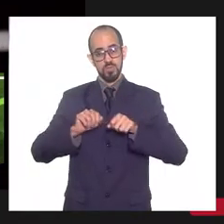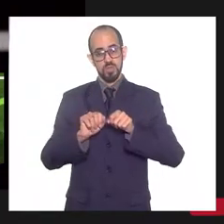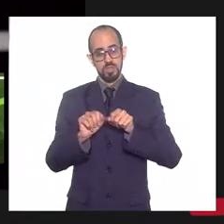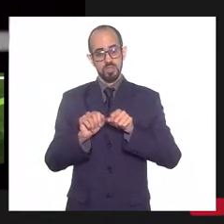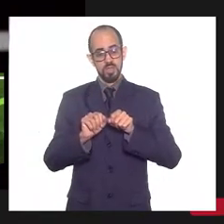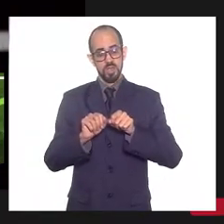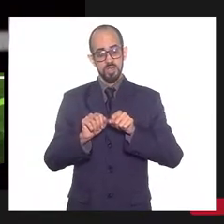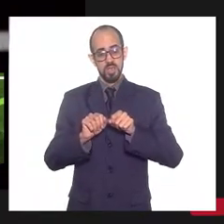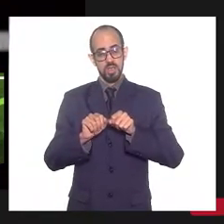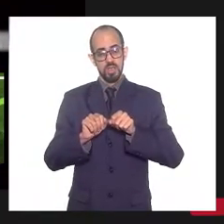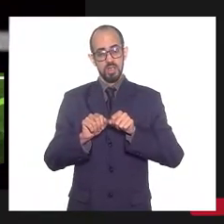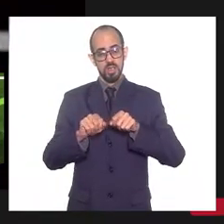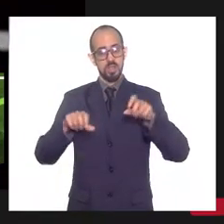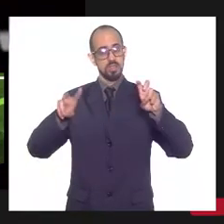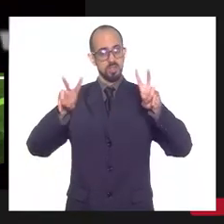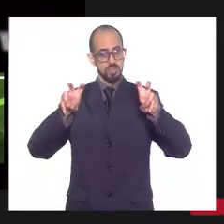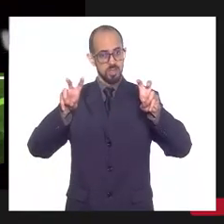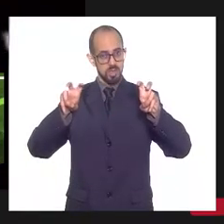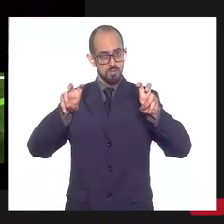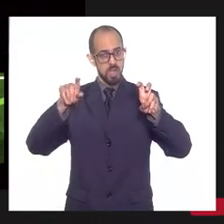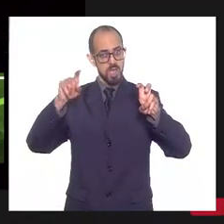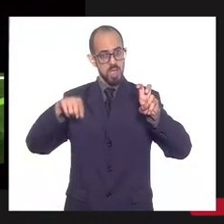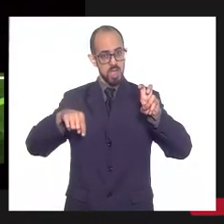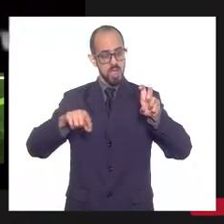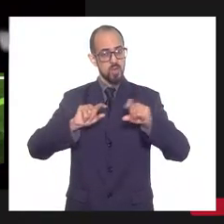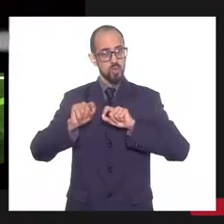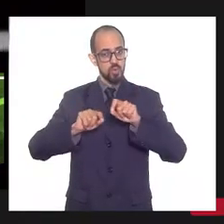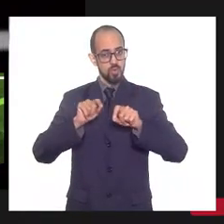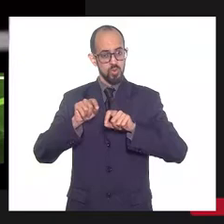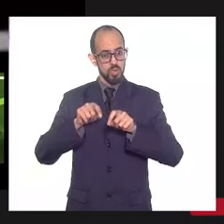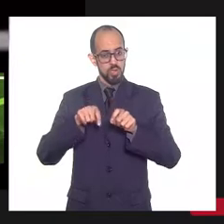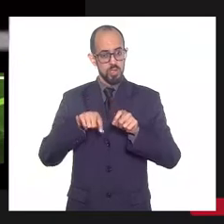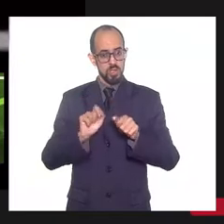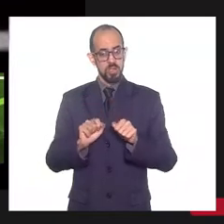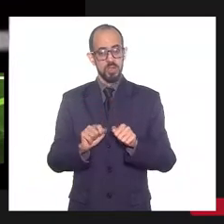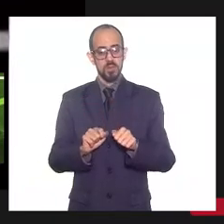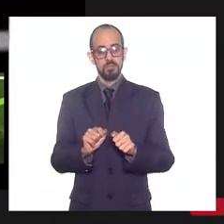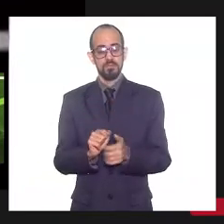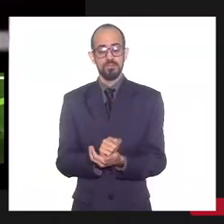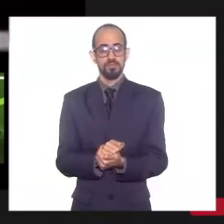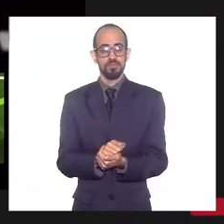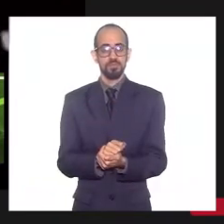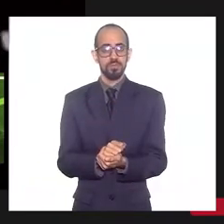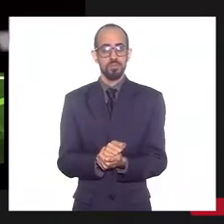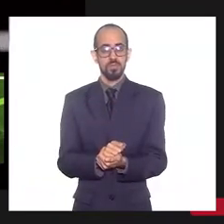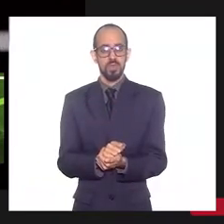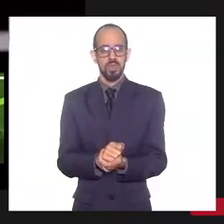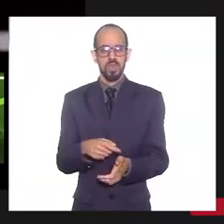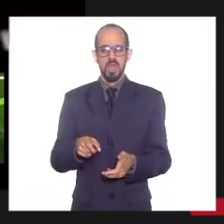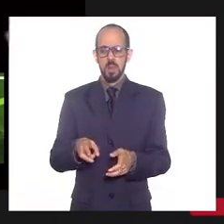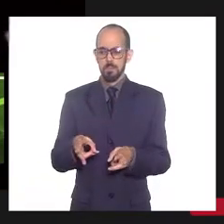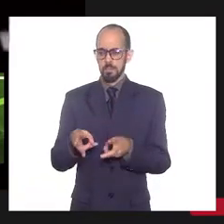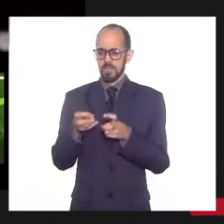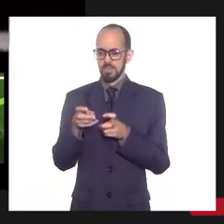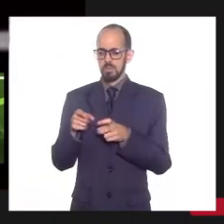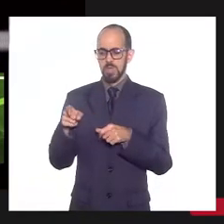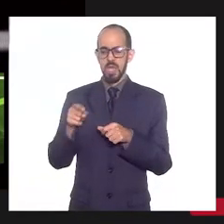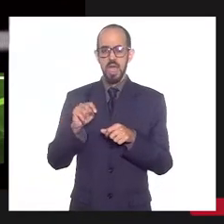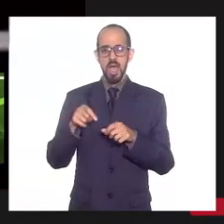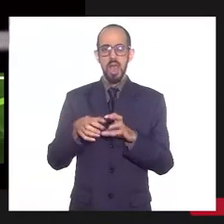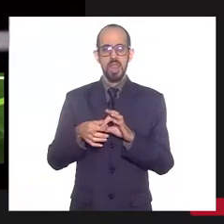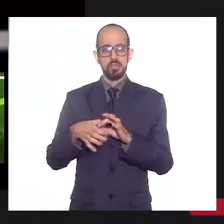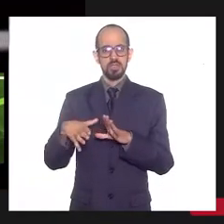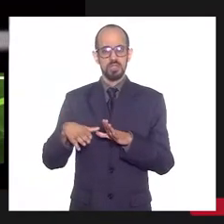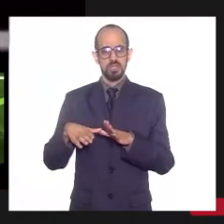entabulada nessa questão é justamente a cassação uma das licenças de TV e rádio